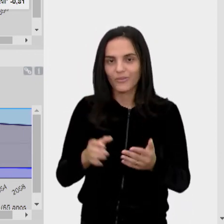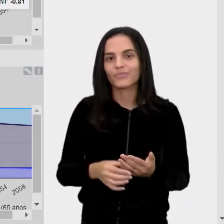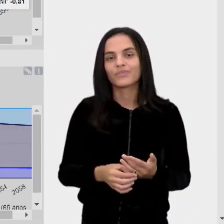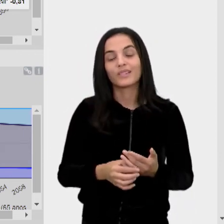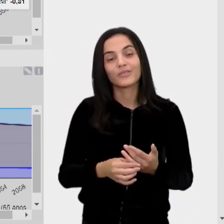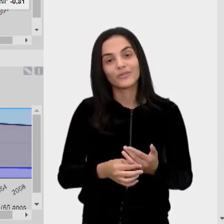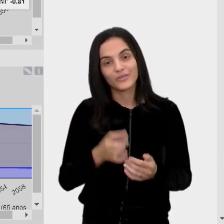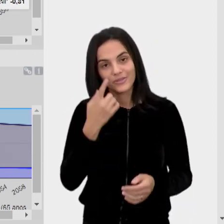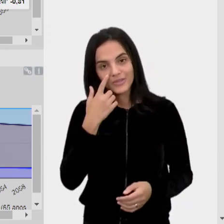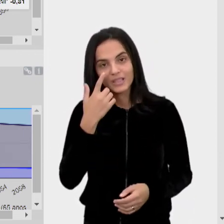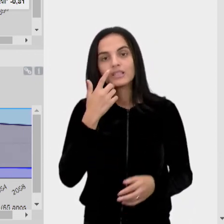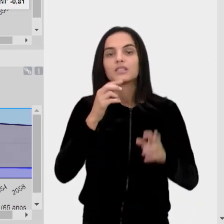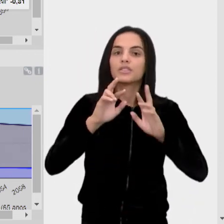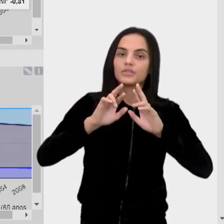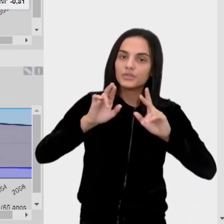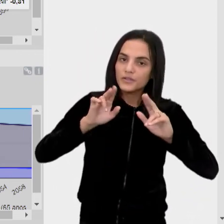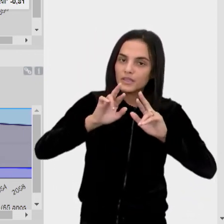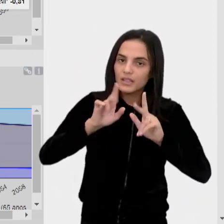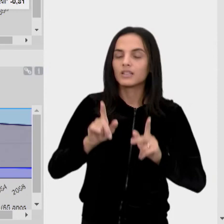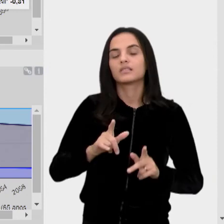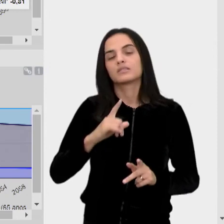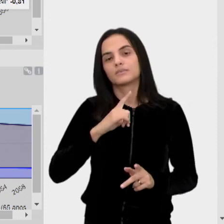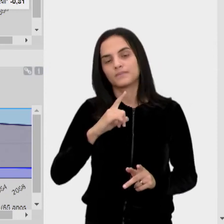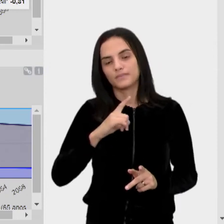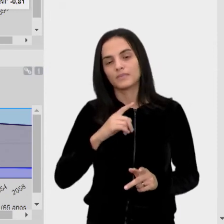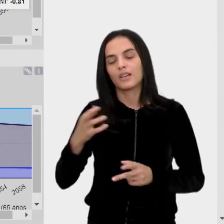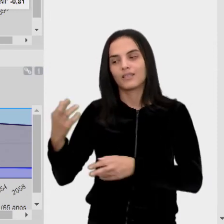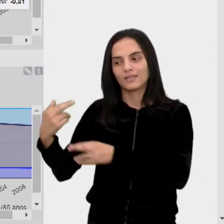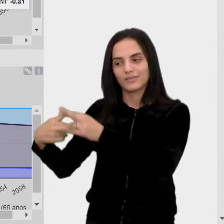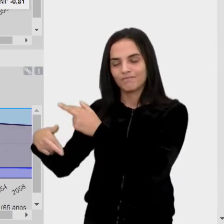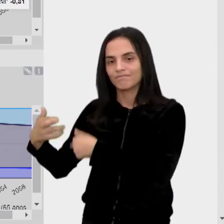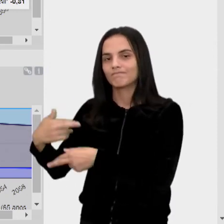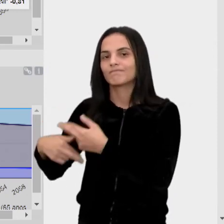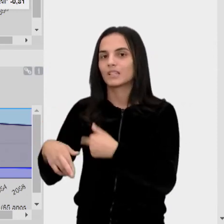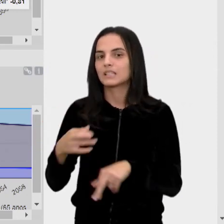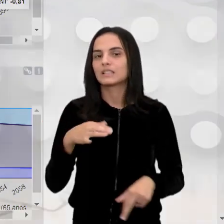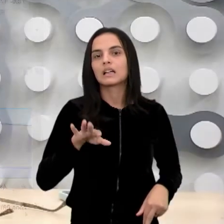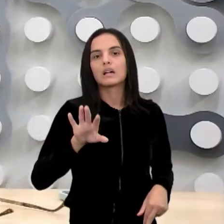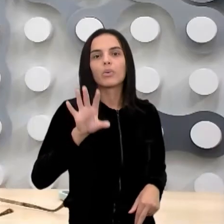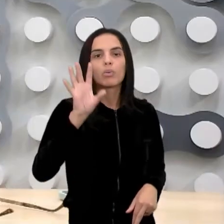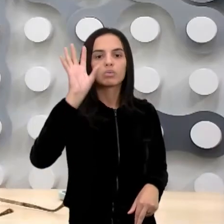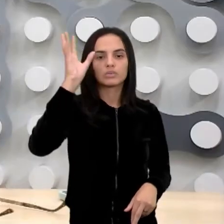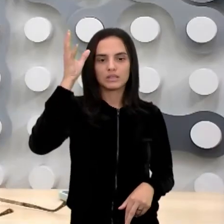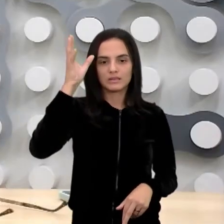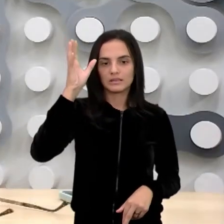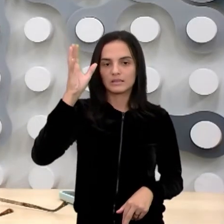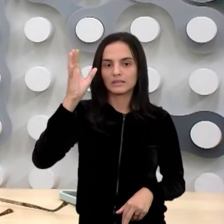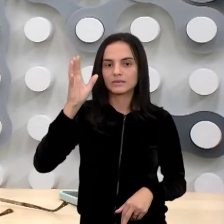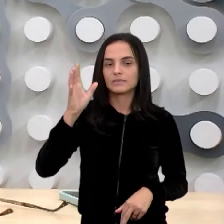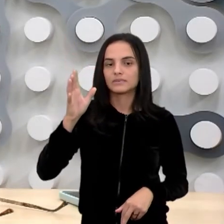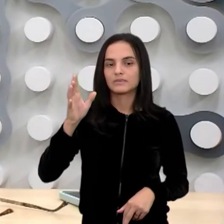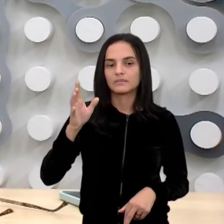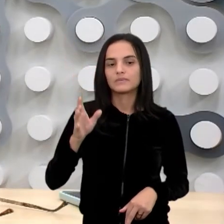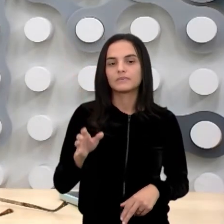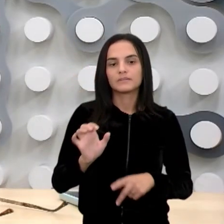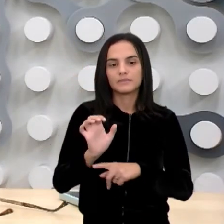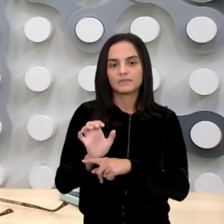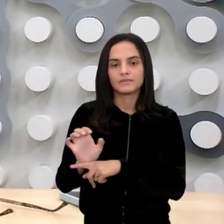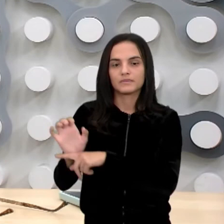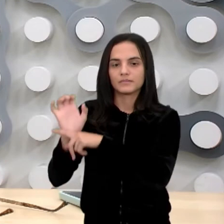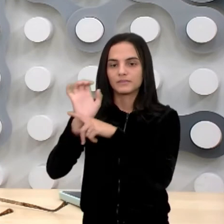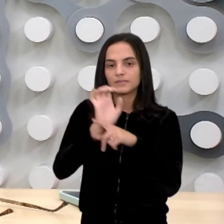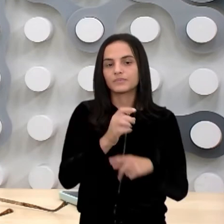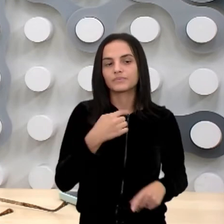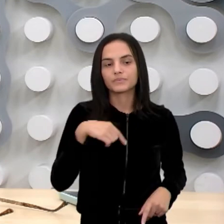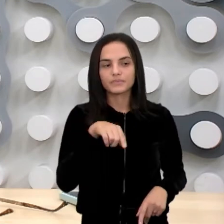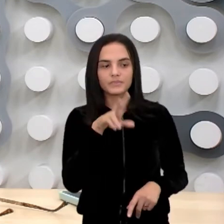né, a diferença, né, dessa relação aí que acontece nos estados, né? Então a gente está